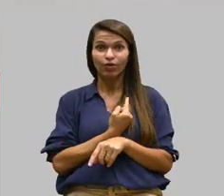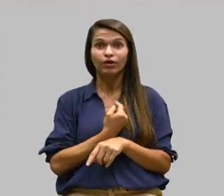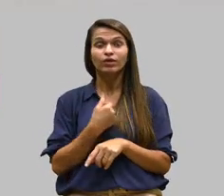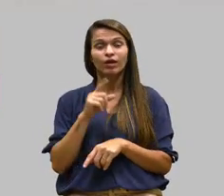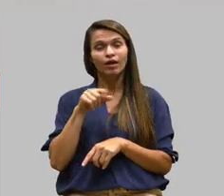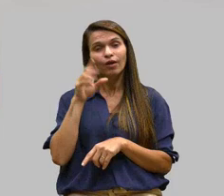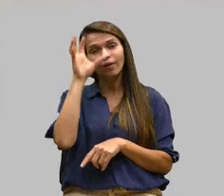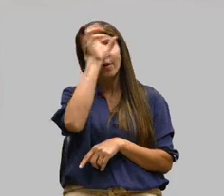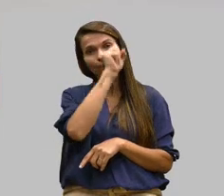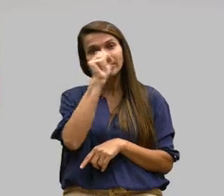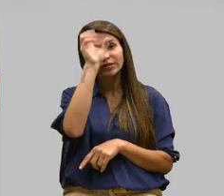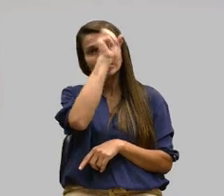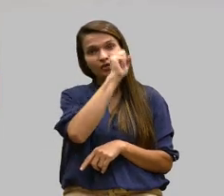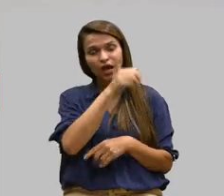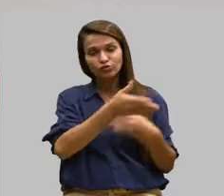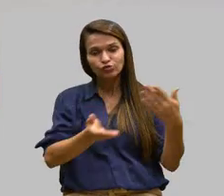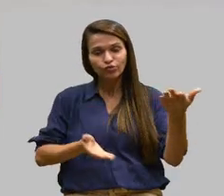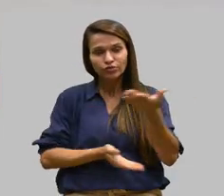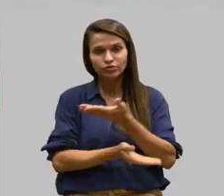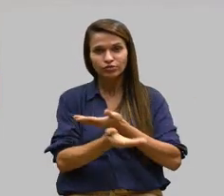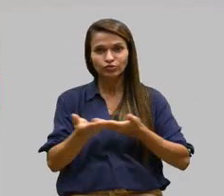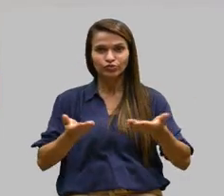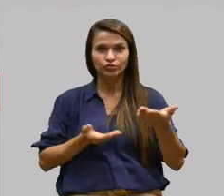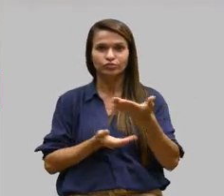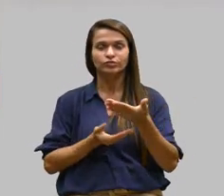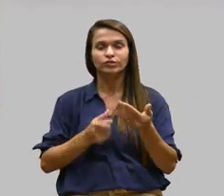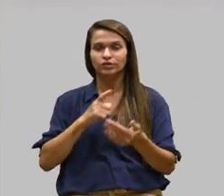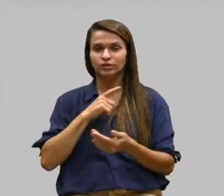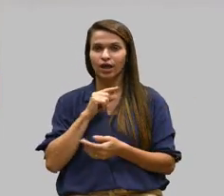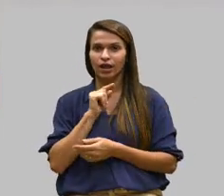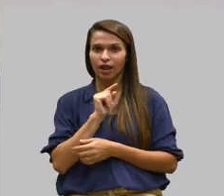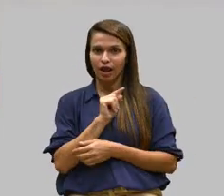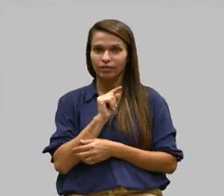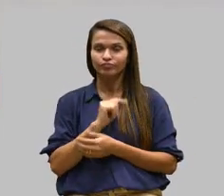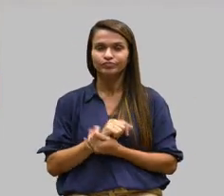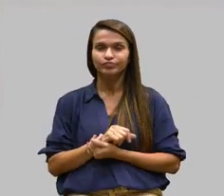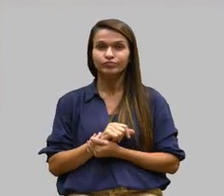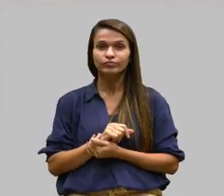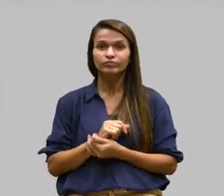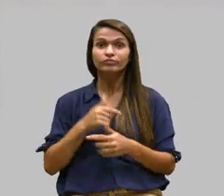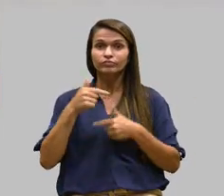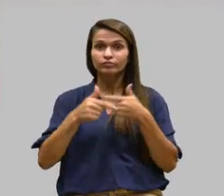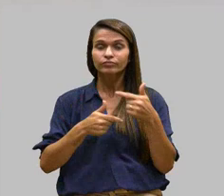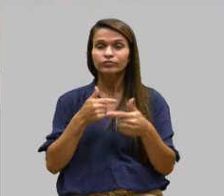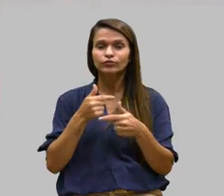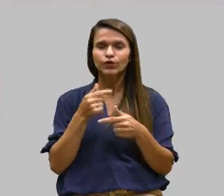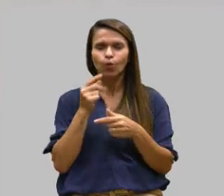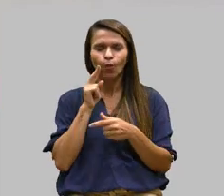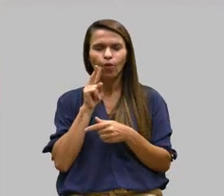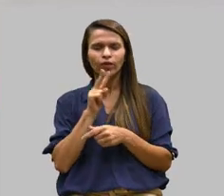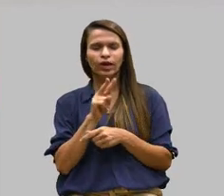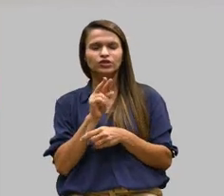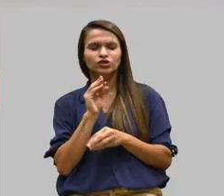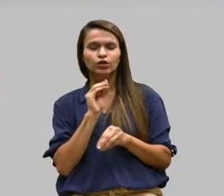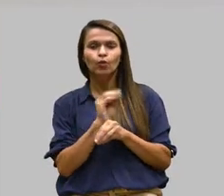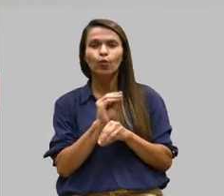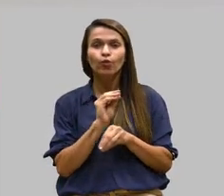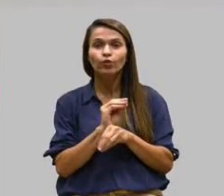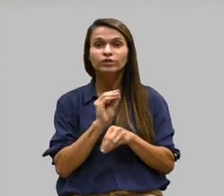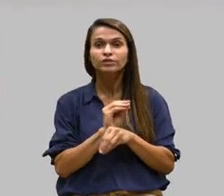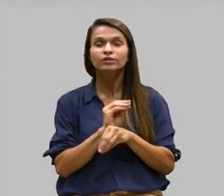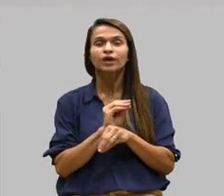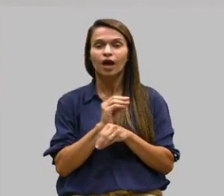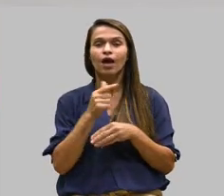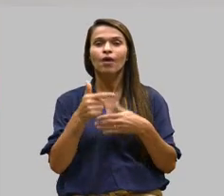um aprendizado conjunto que a gente tem lá tá e a gente trabalha também muito cuidar de quem cuida né que é também